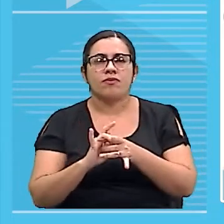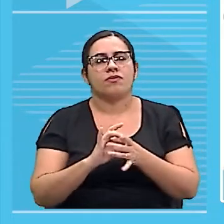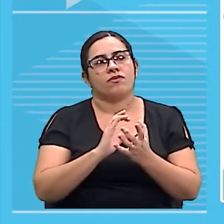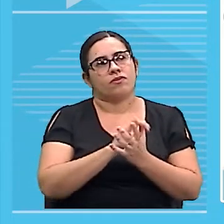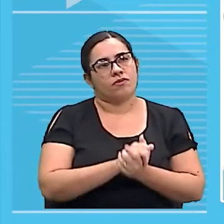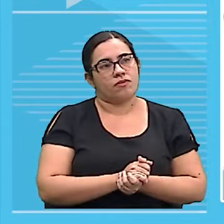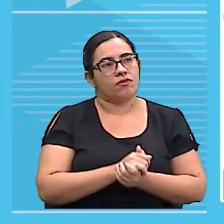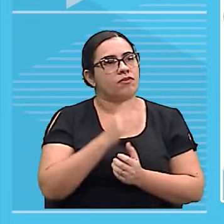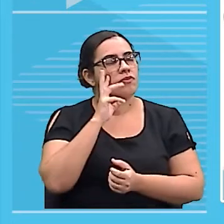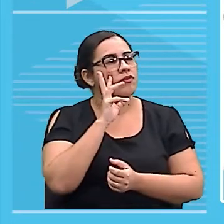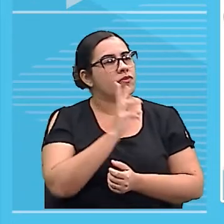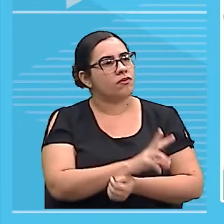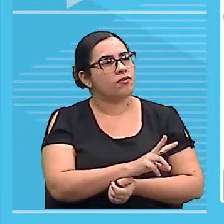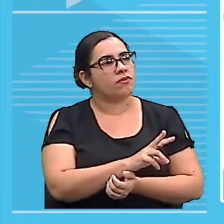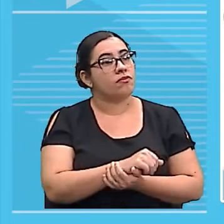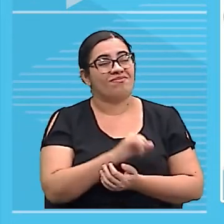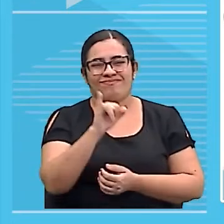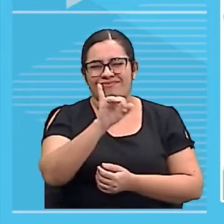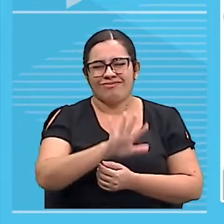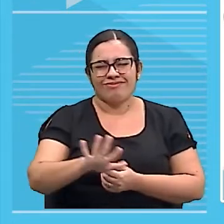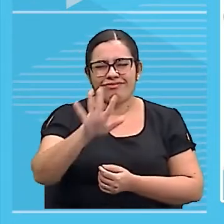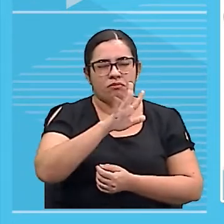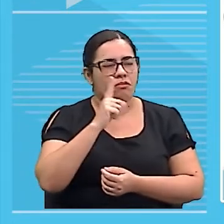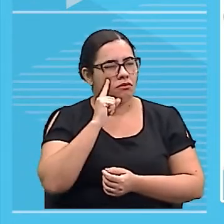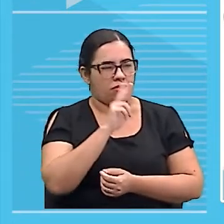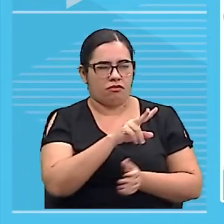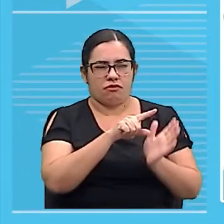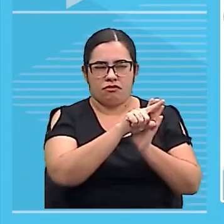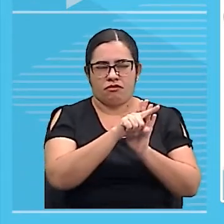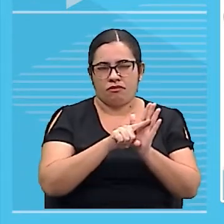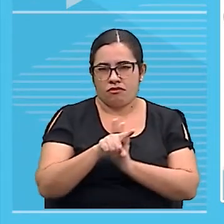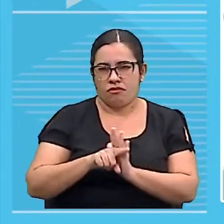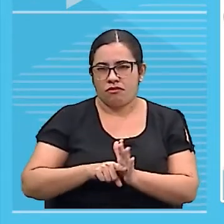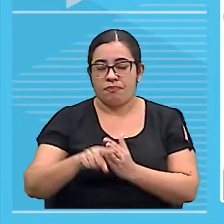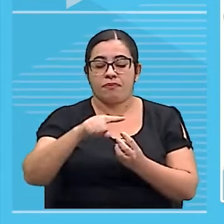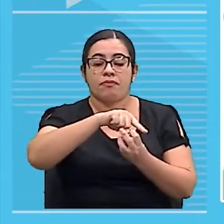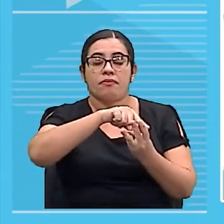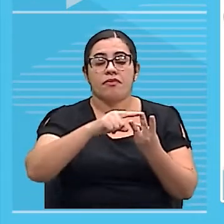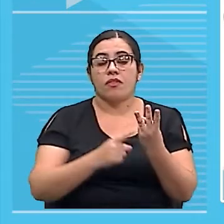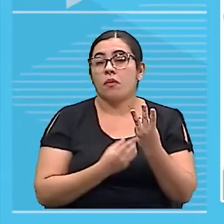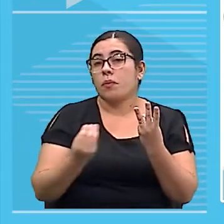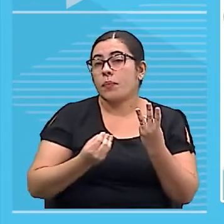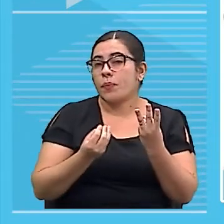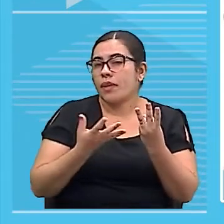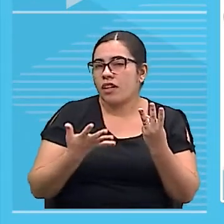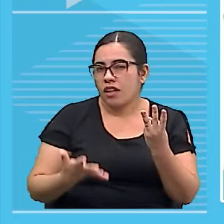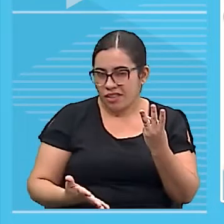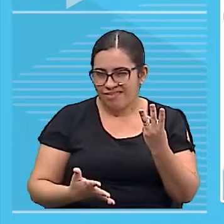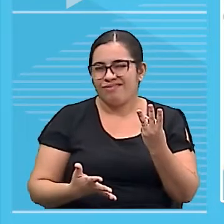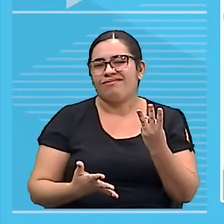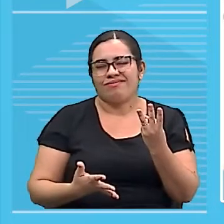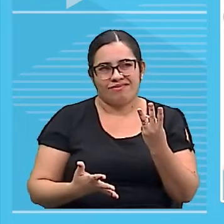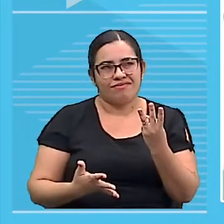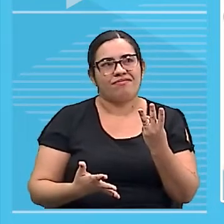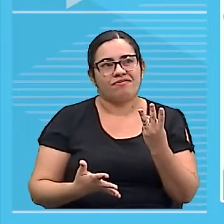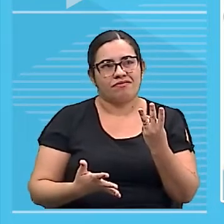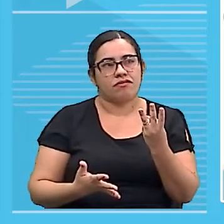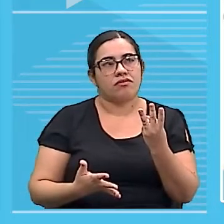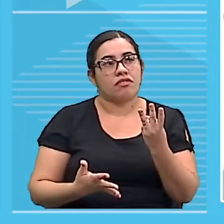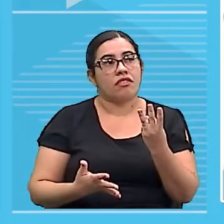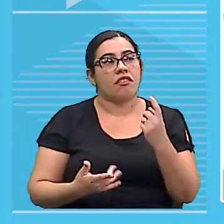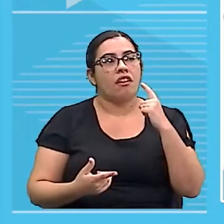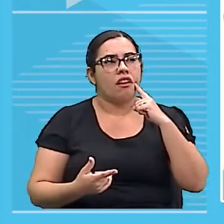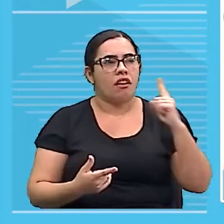potencial você observa isso na imagenzinha os três estão entre essa